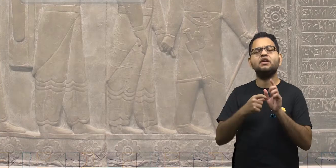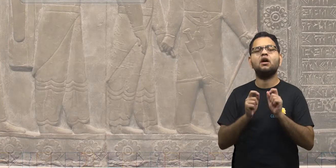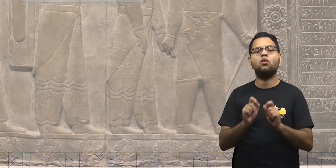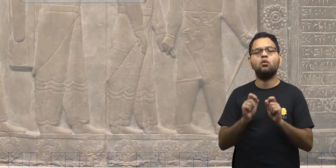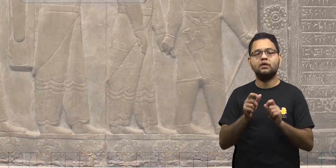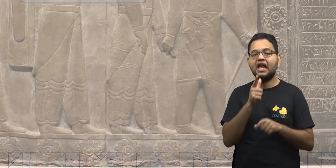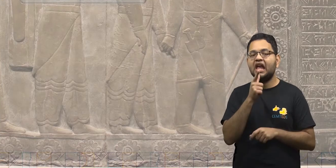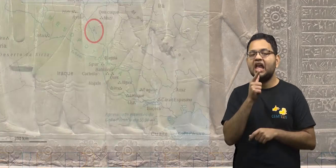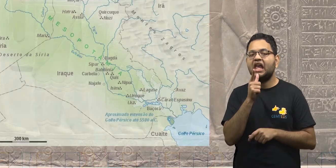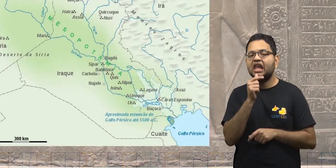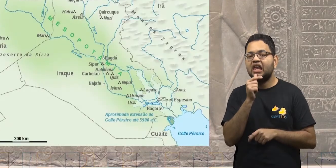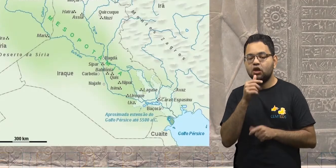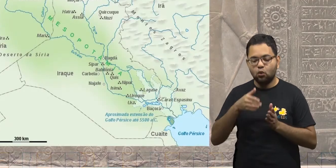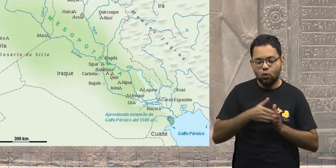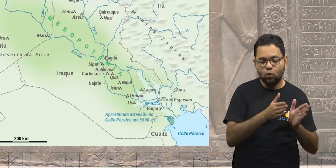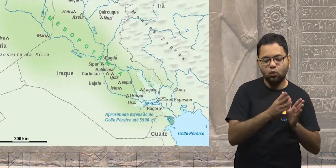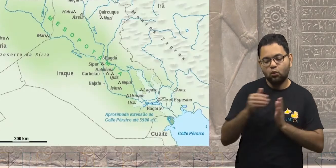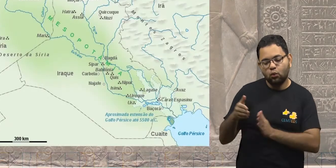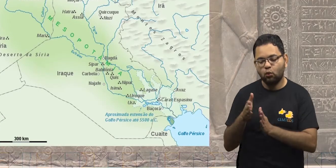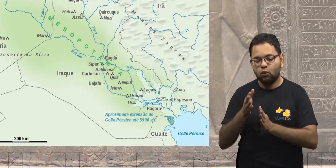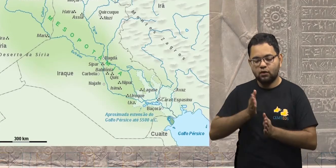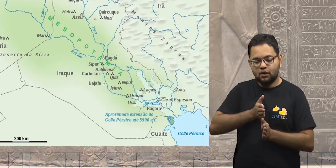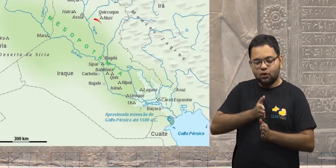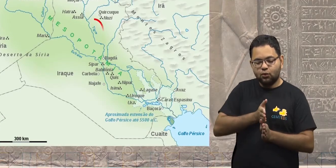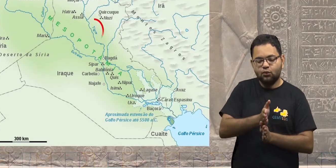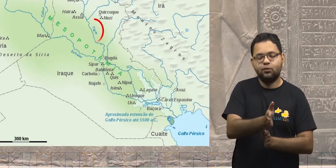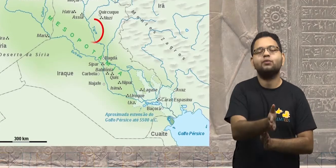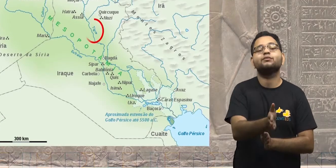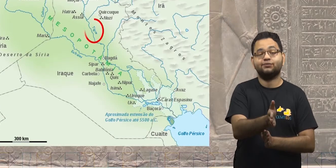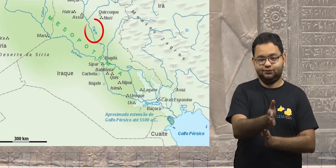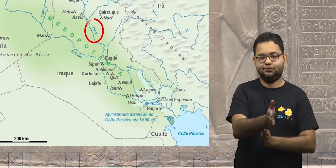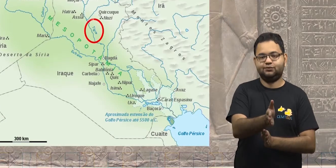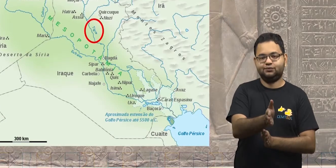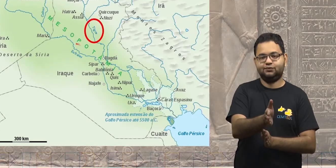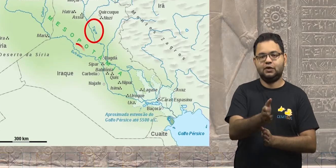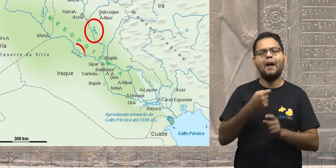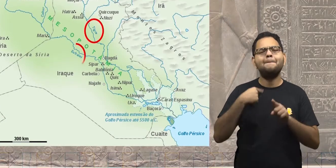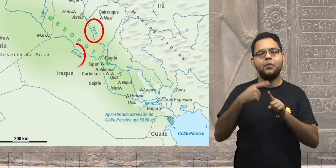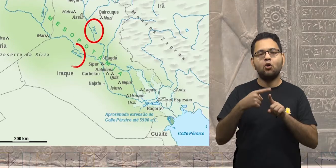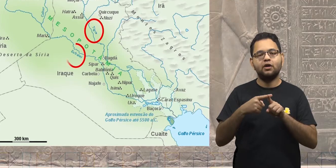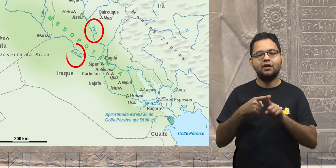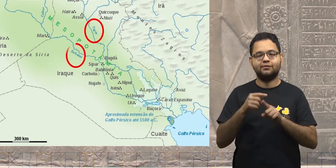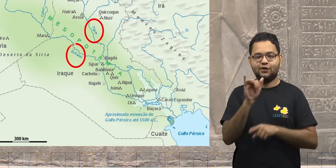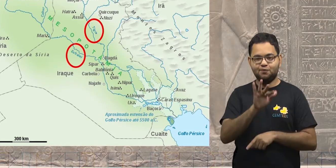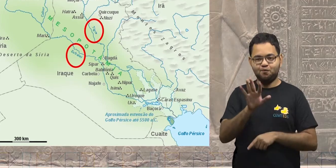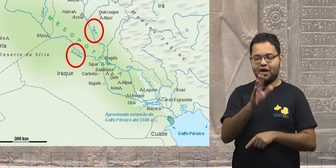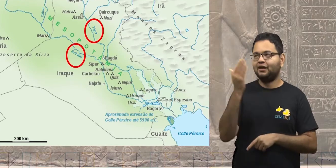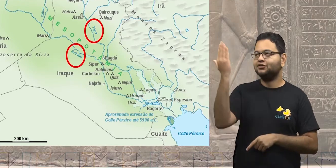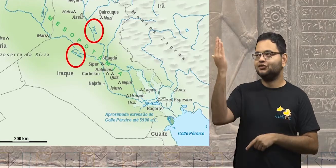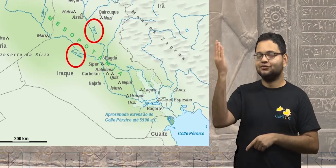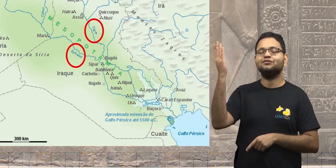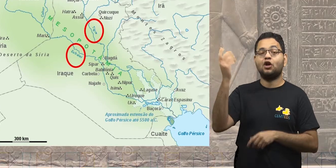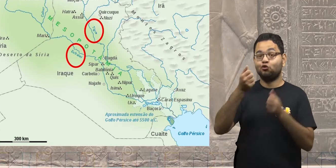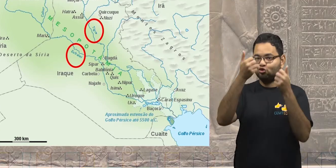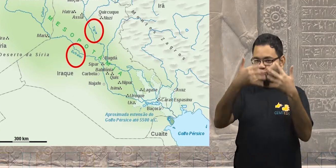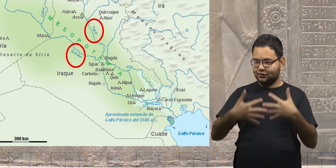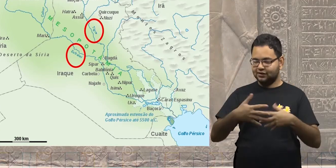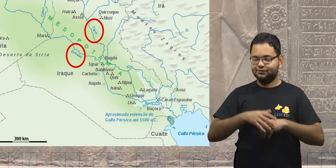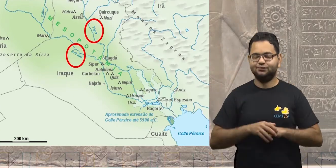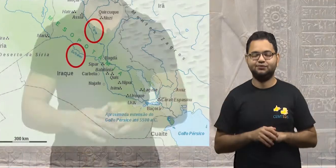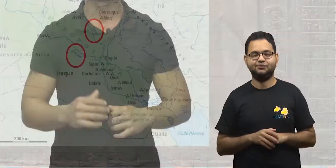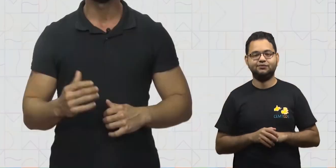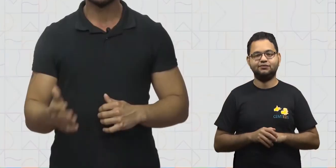já descobriu o motivo? Isso mesmo, ficava entre os rios Tigres e Eufrates, considerada berço da